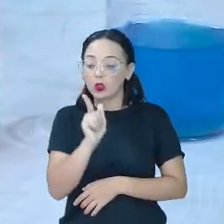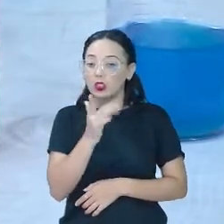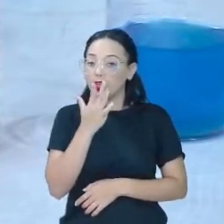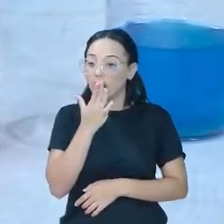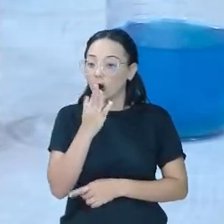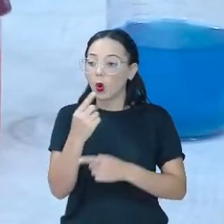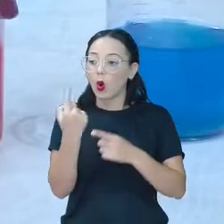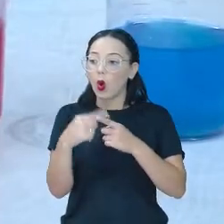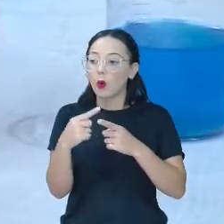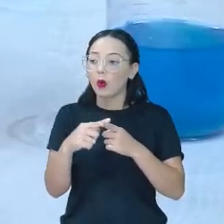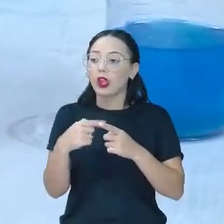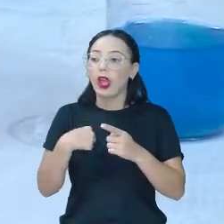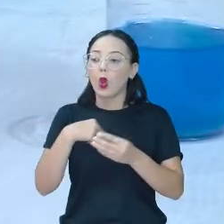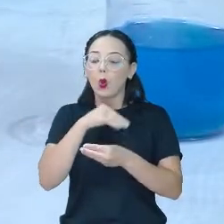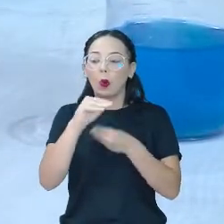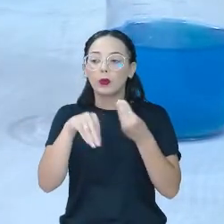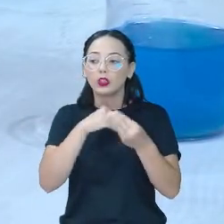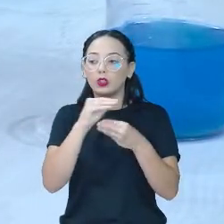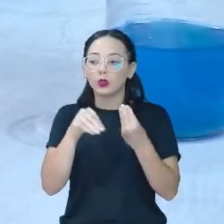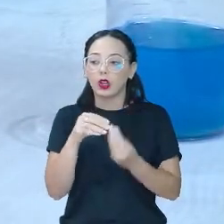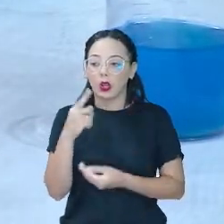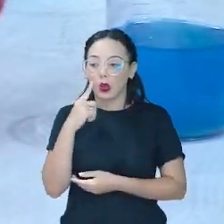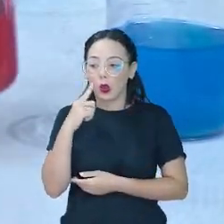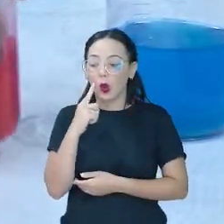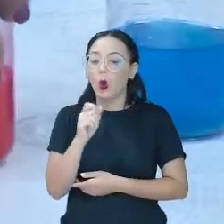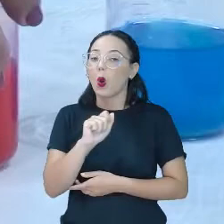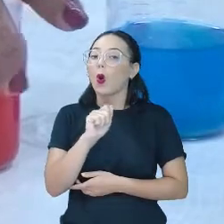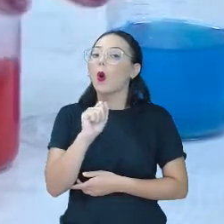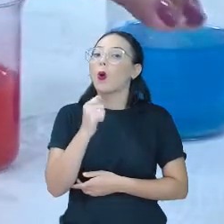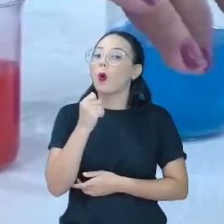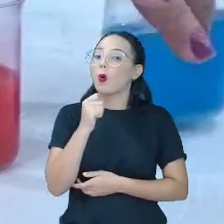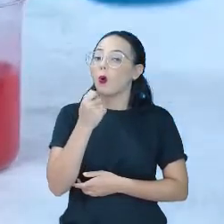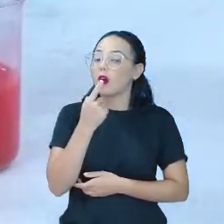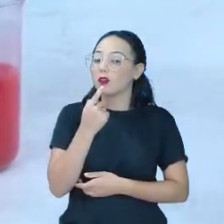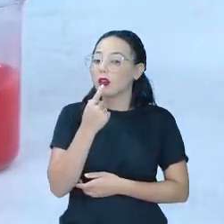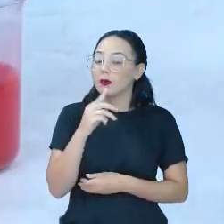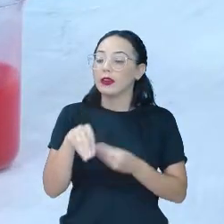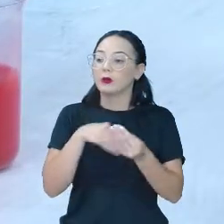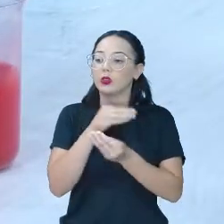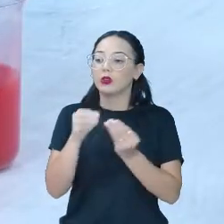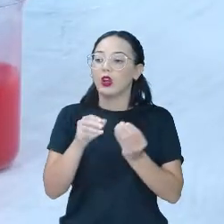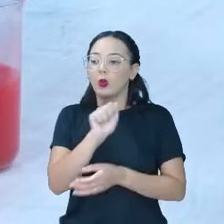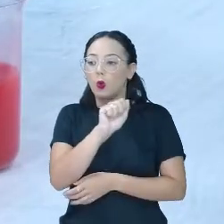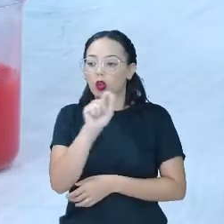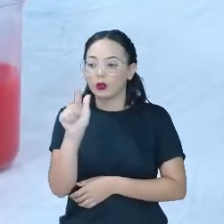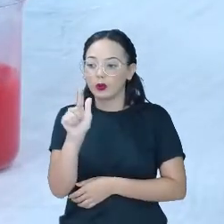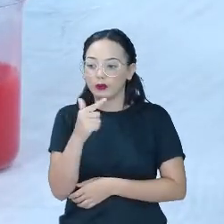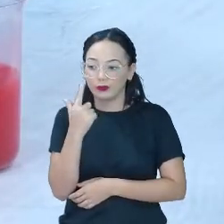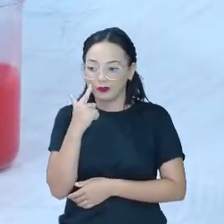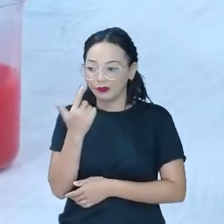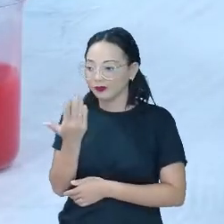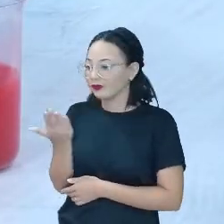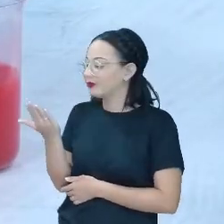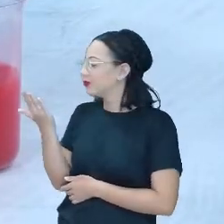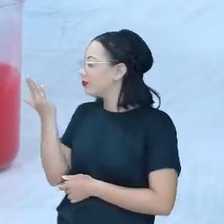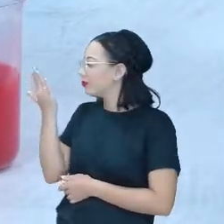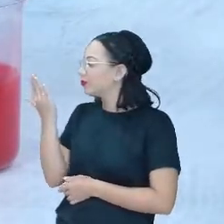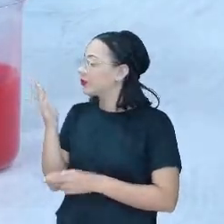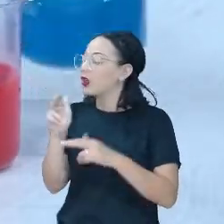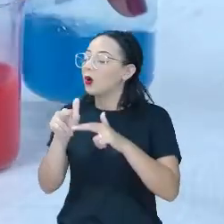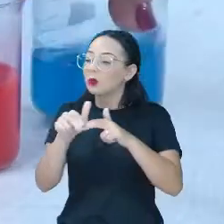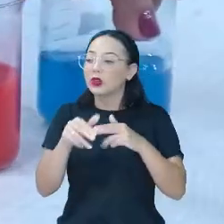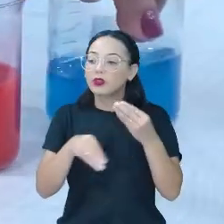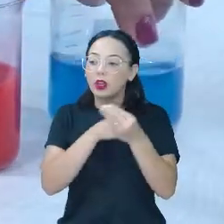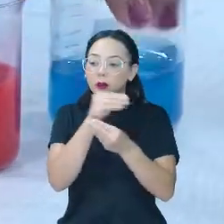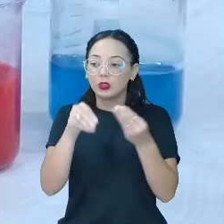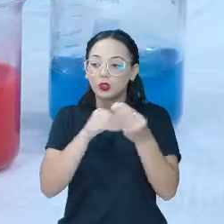coloração através dessa mistura aqui, ó, do A com o B. Então, nessa